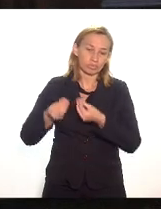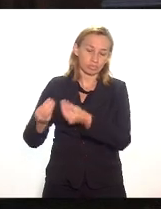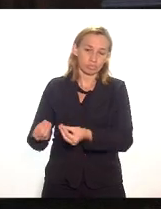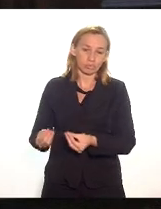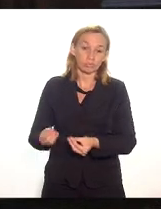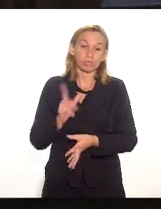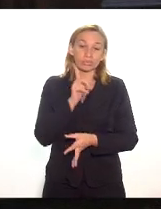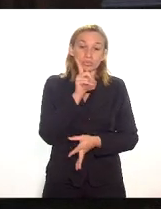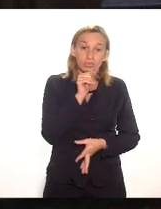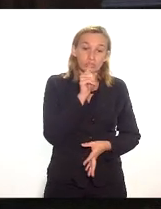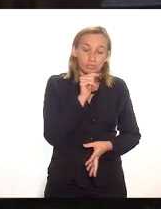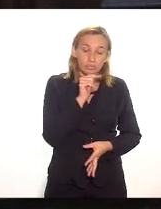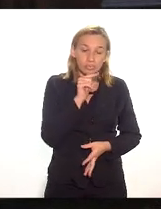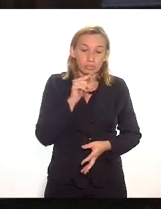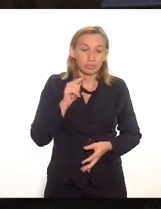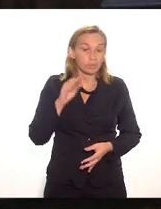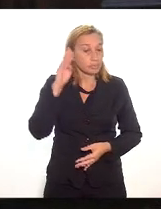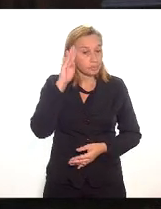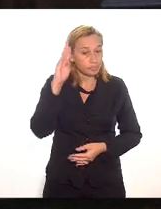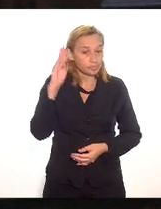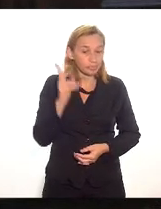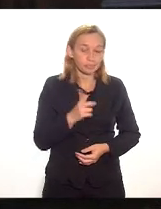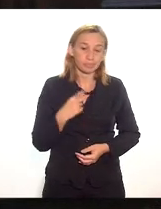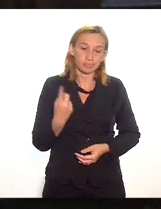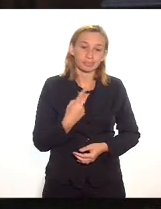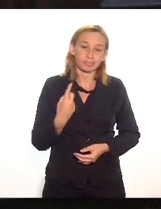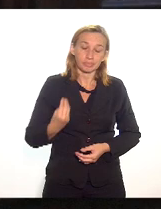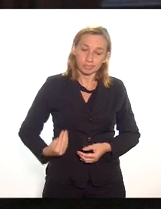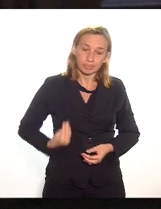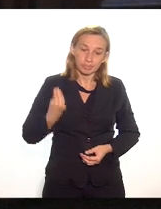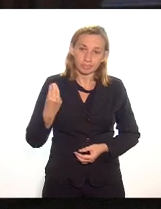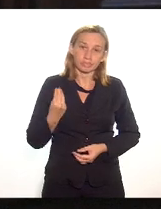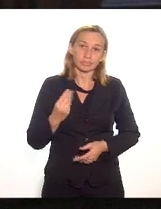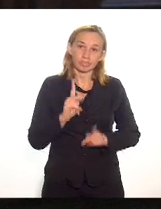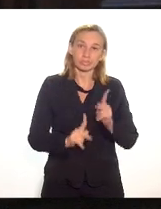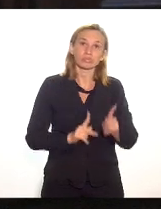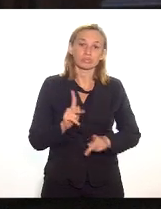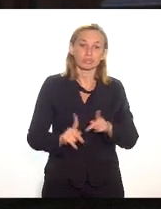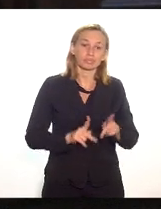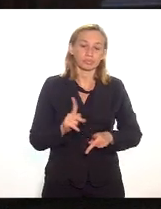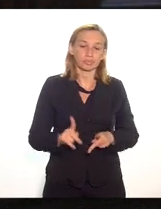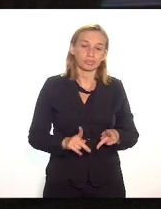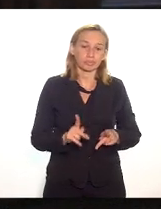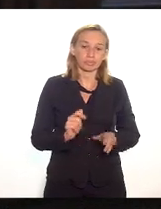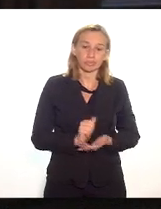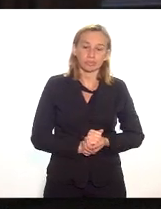nossa água, que é o bem maior, que é a vida do nosso povo.